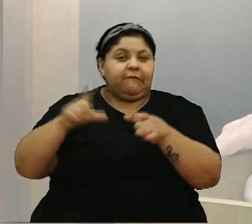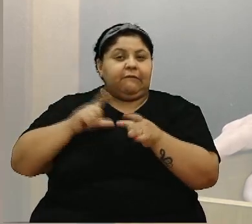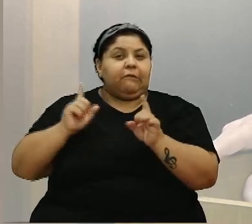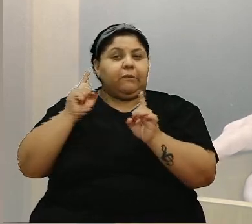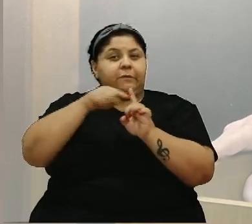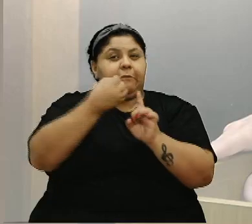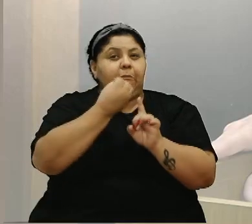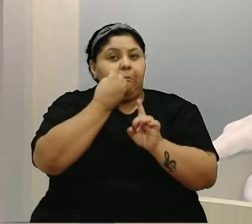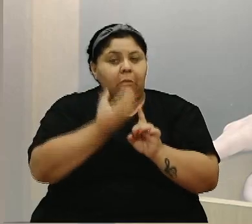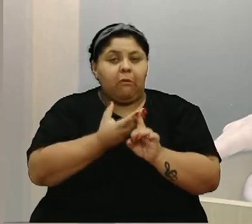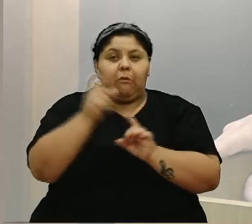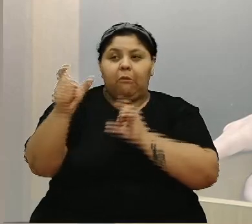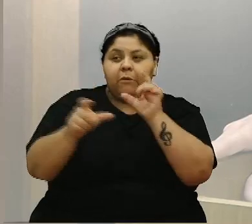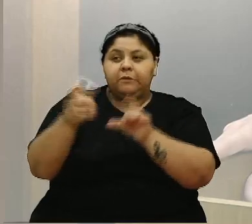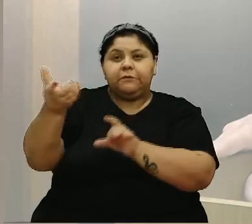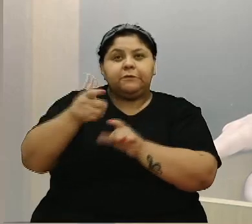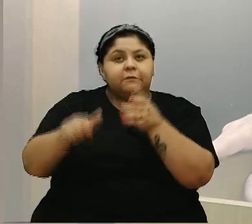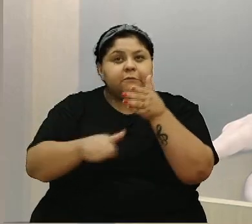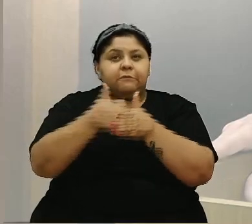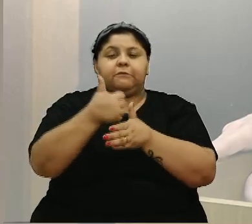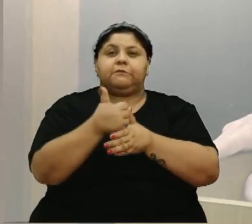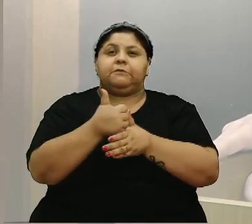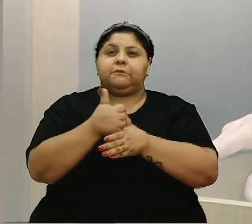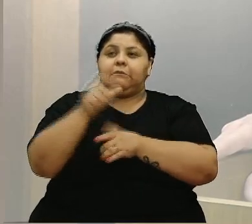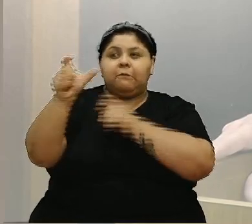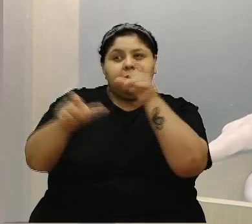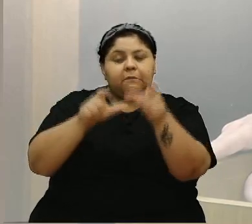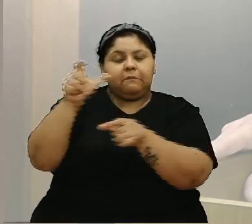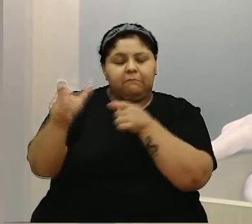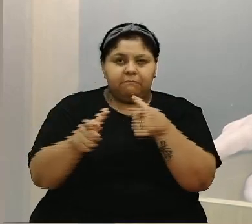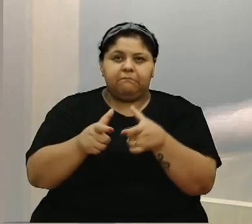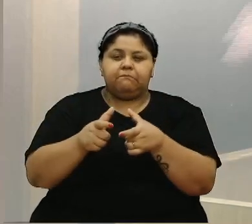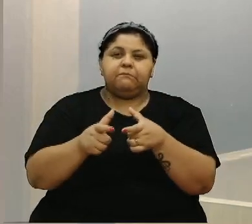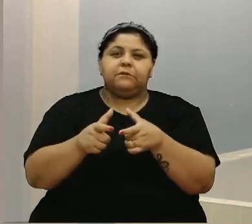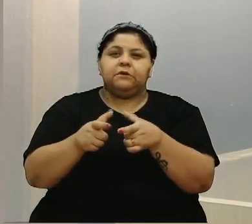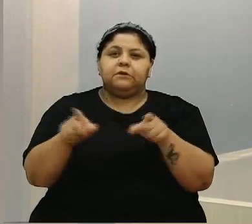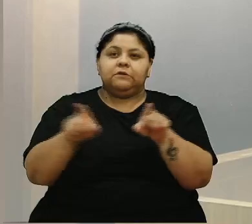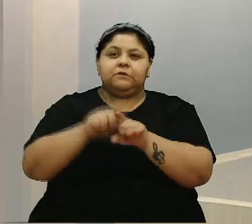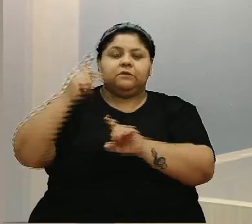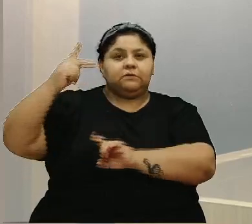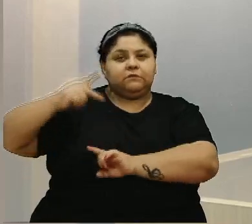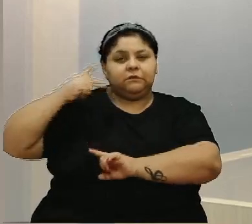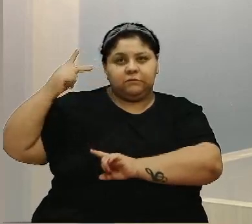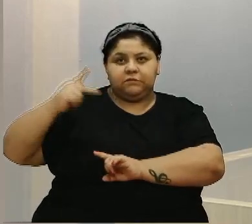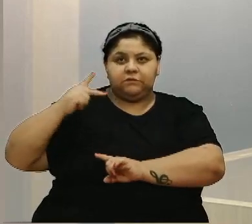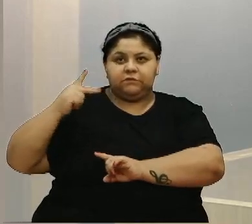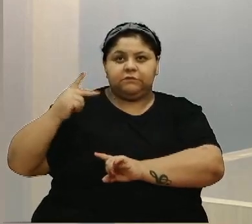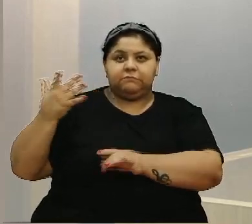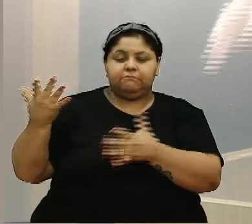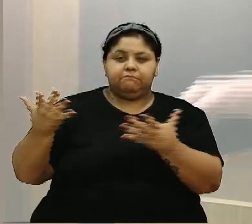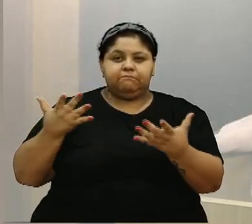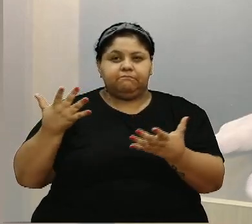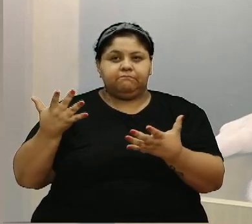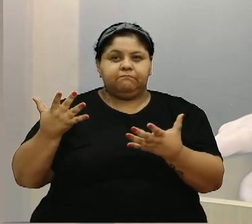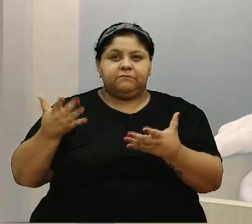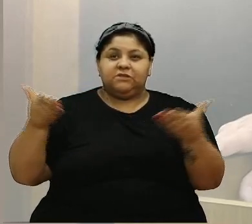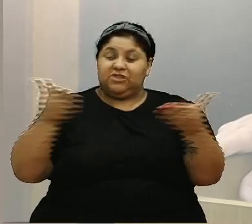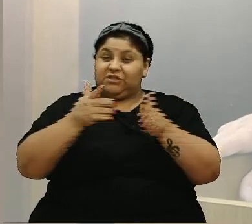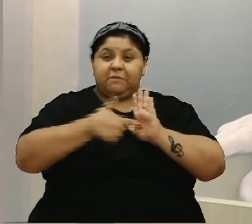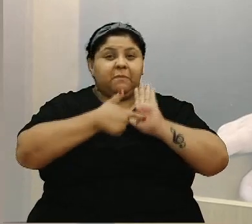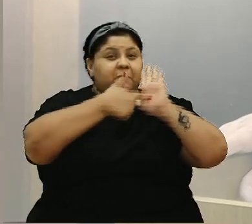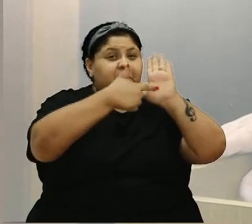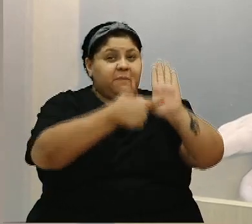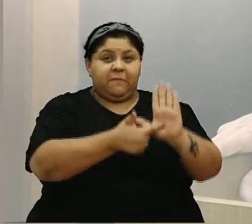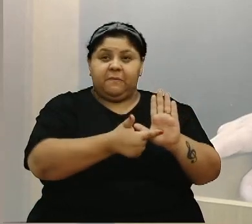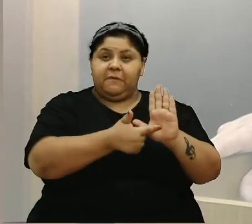boa, pessoas que querem melhorar, o melhor para as pessoas. E esses políticos que estão que já mostraram, que já